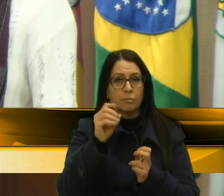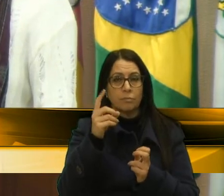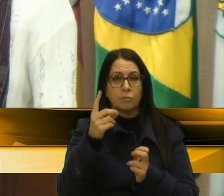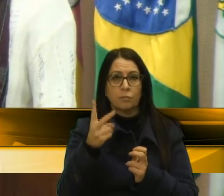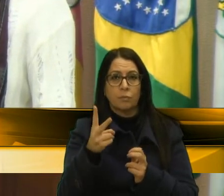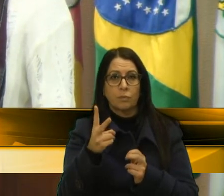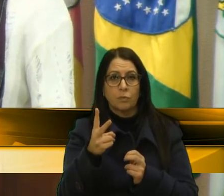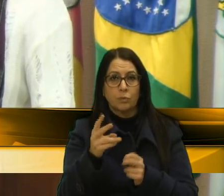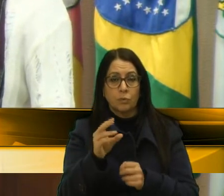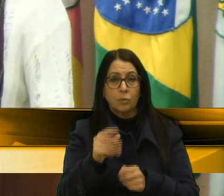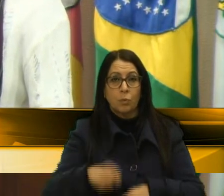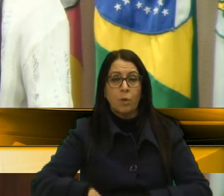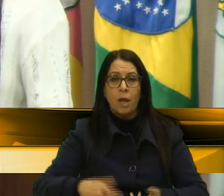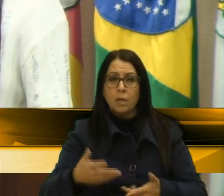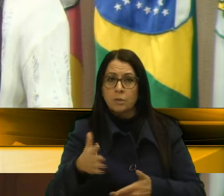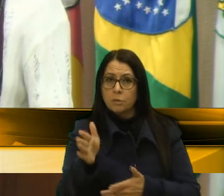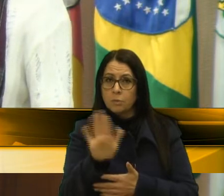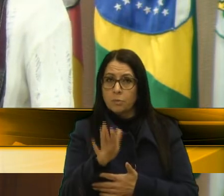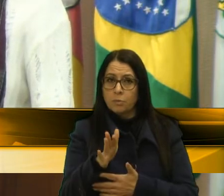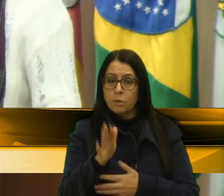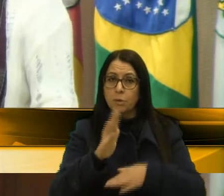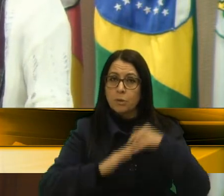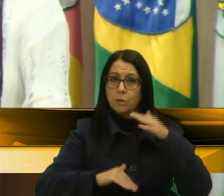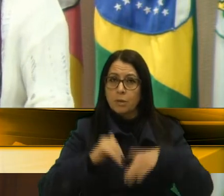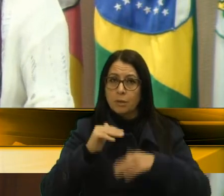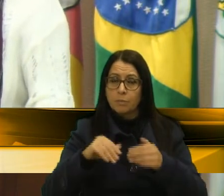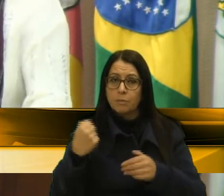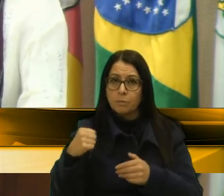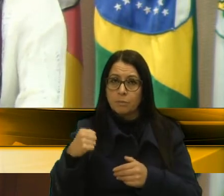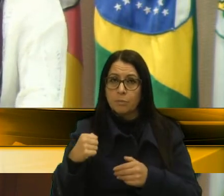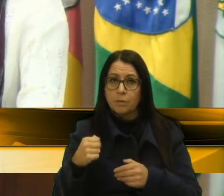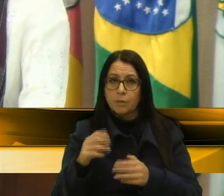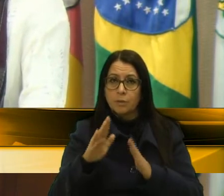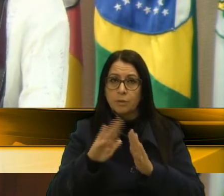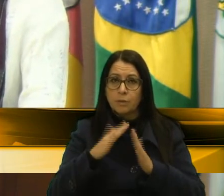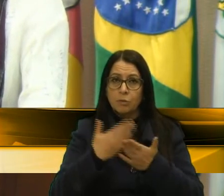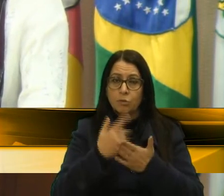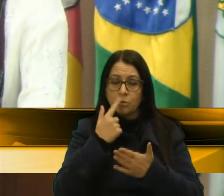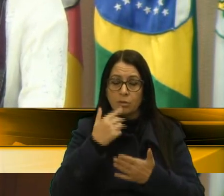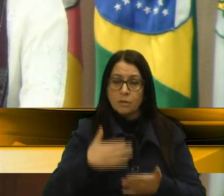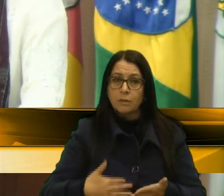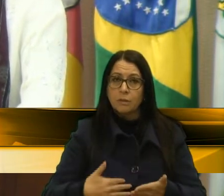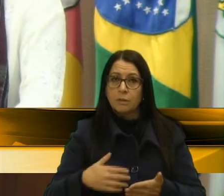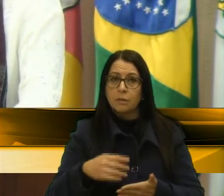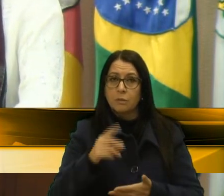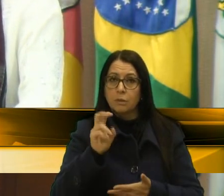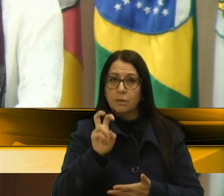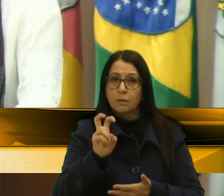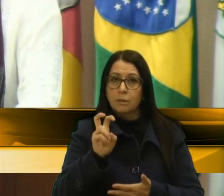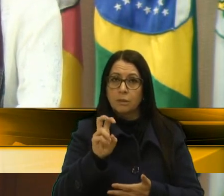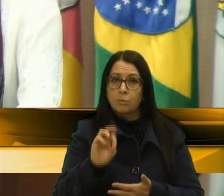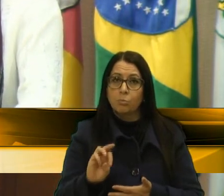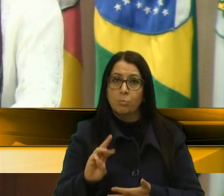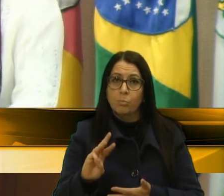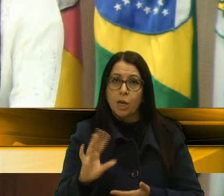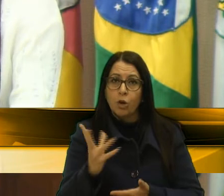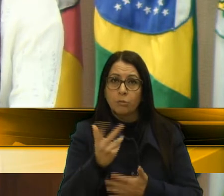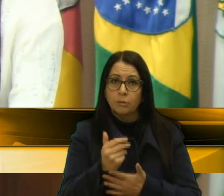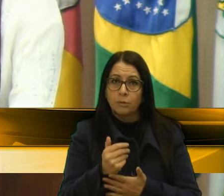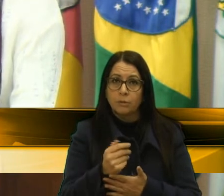o custo estimado das obras necessárias no Cristóvão de Mendonça era de 5 milhões,